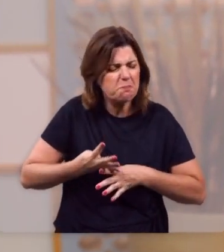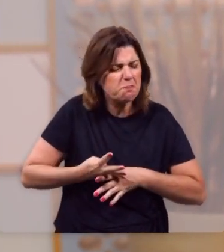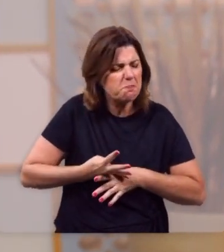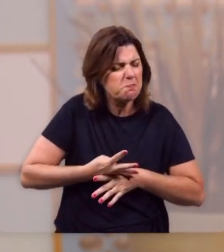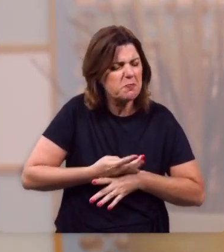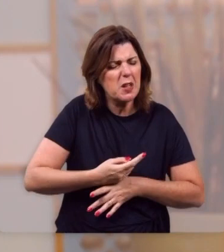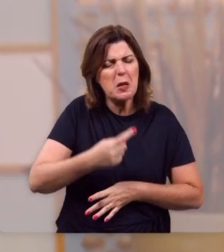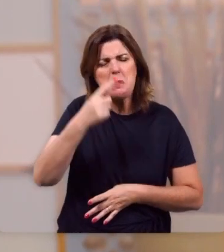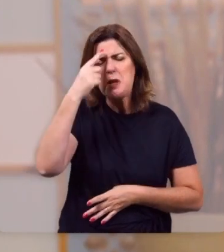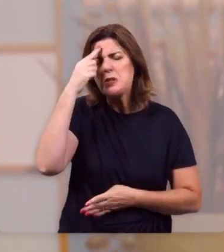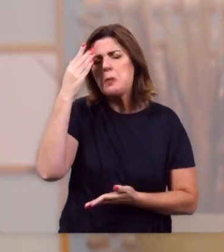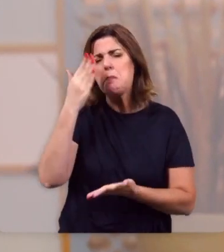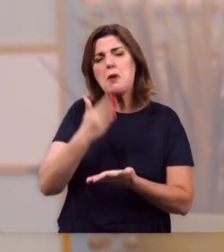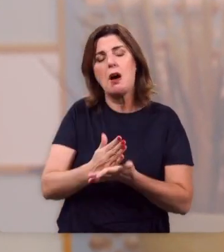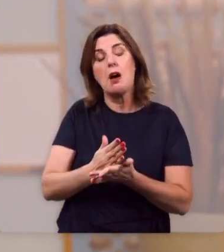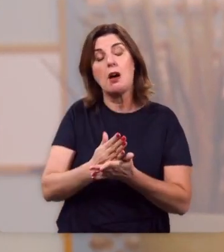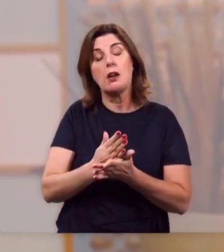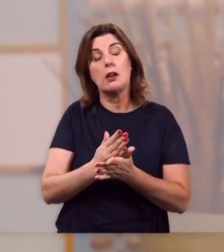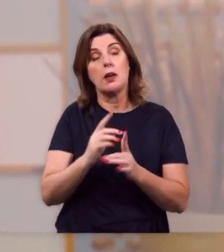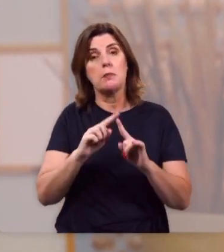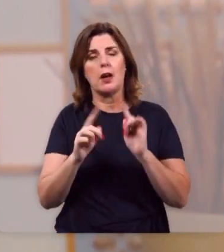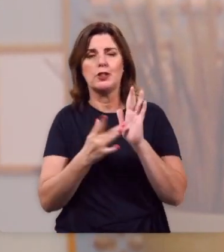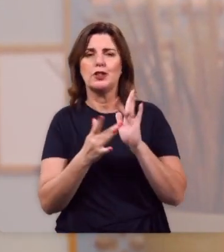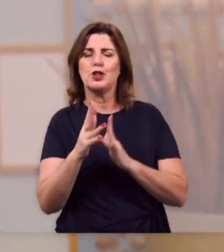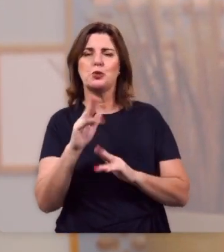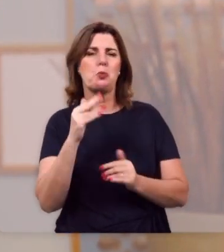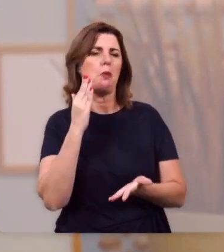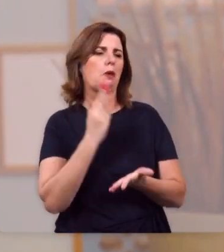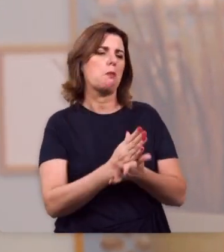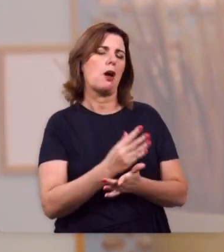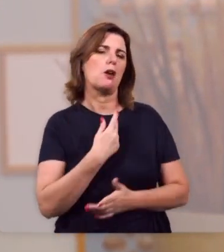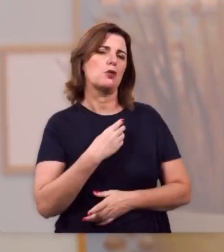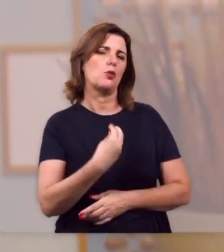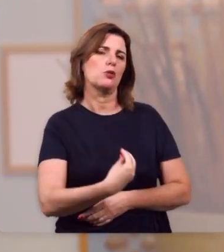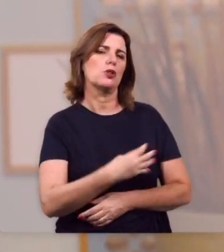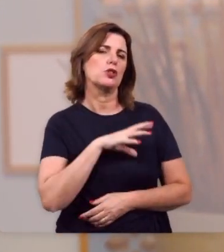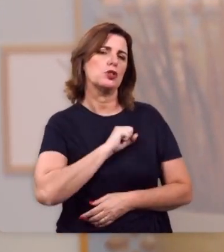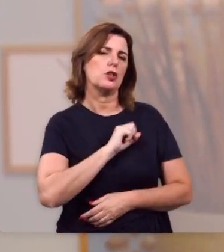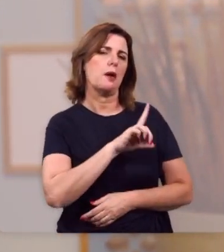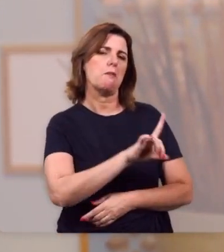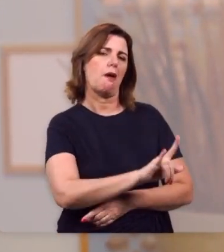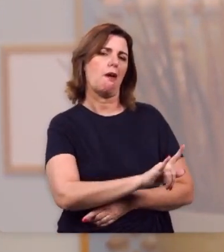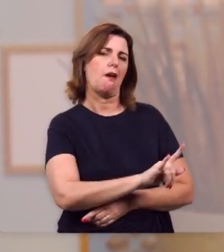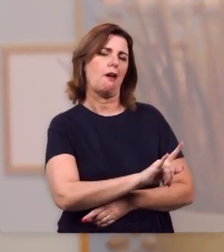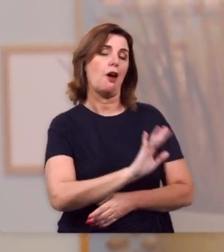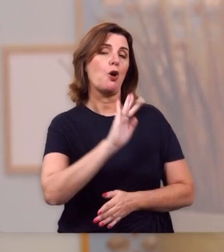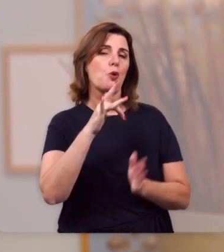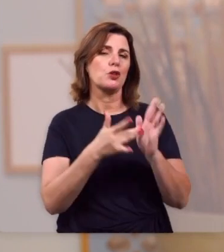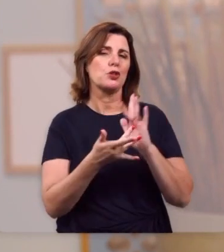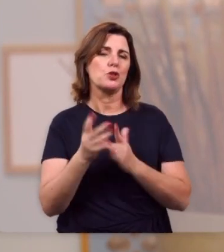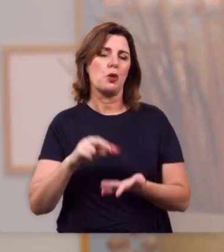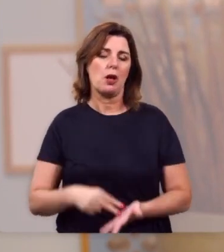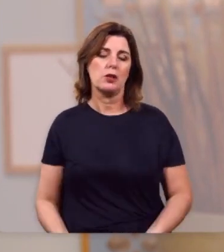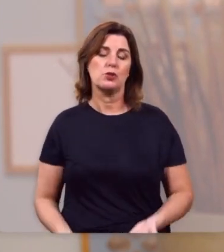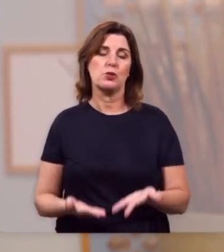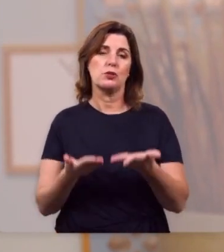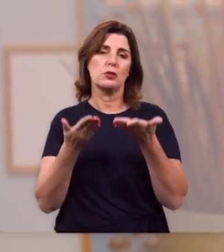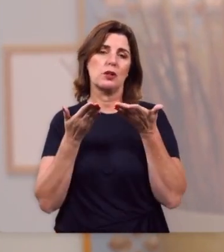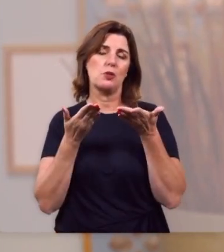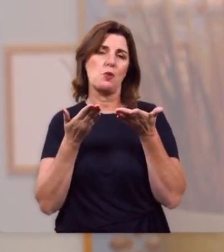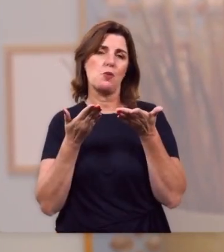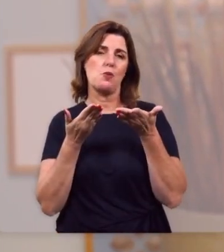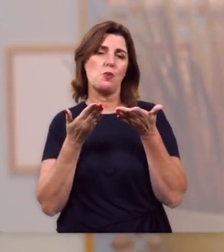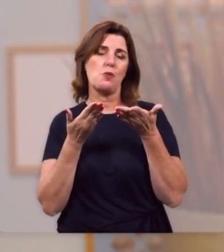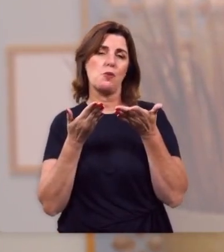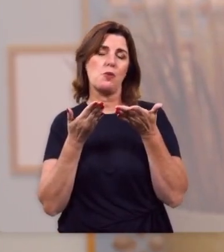Pedro pensou em desistir, mas Jesus nunca desistiu dele. Quando Jesus ressuscitou dentre os